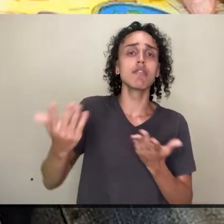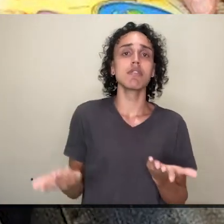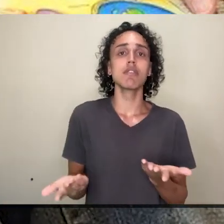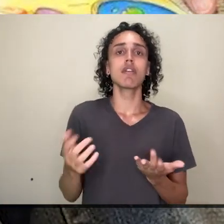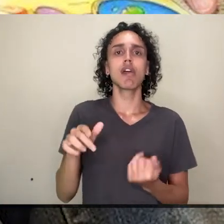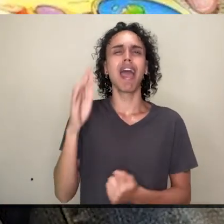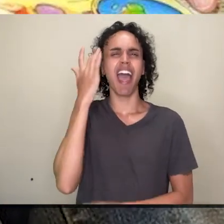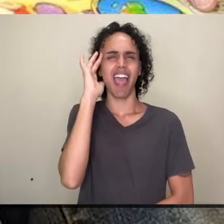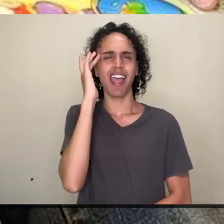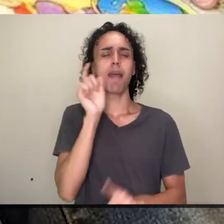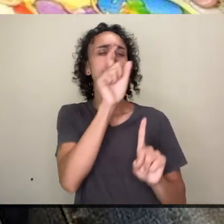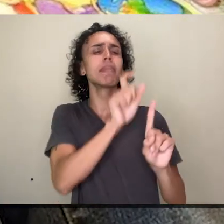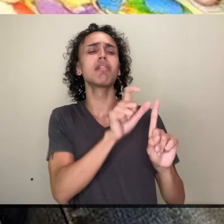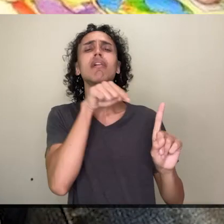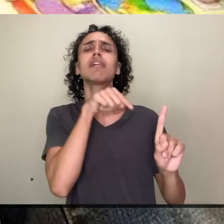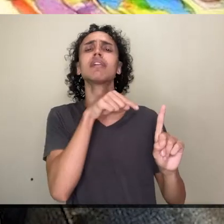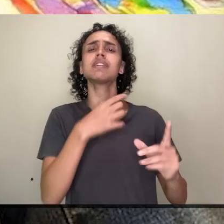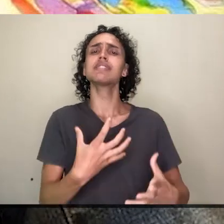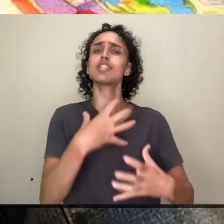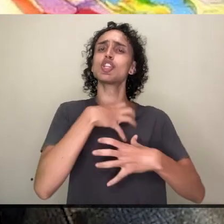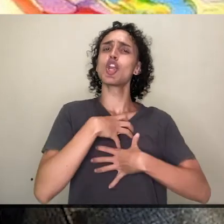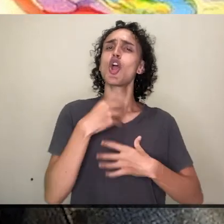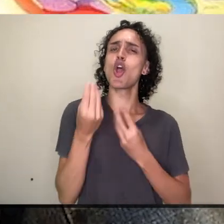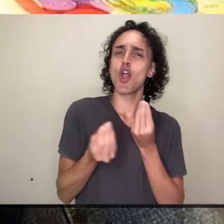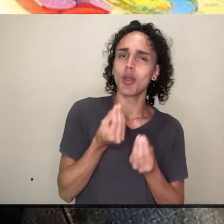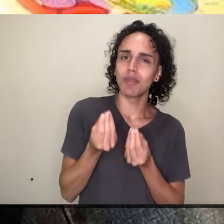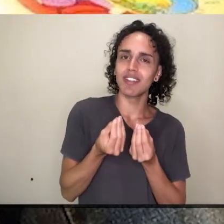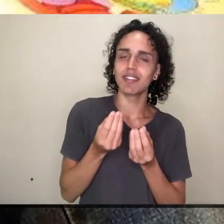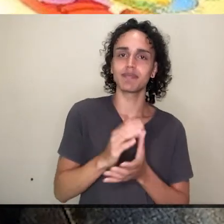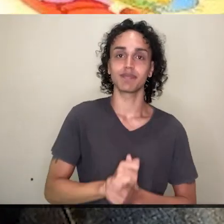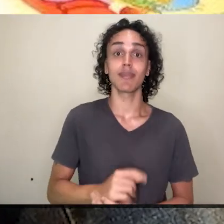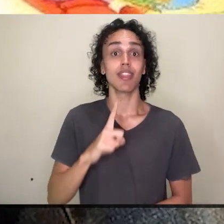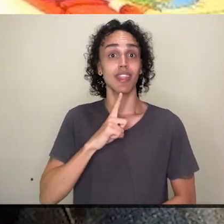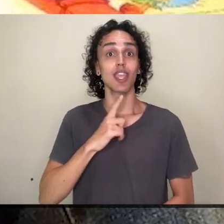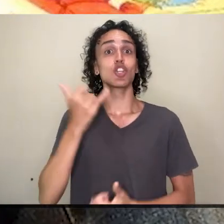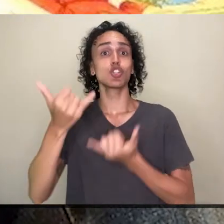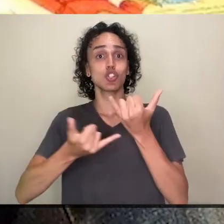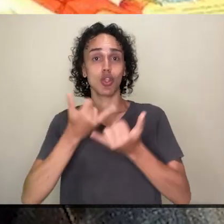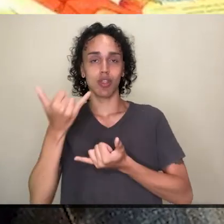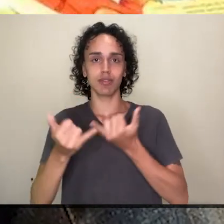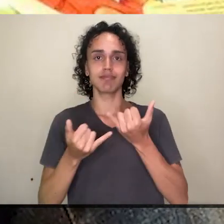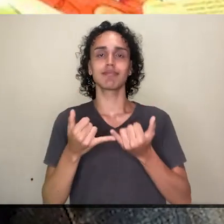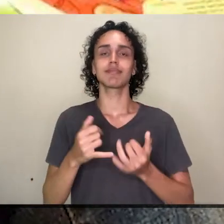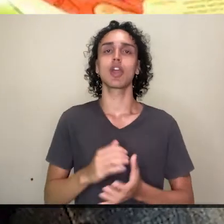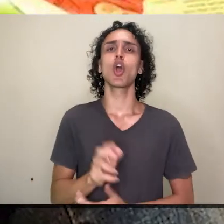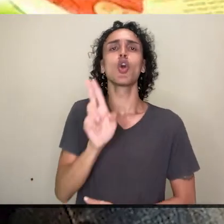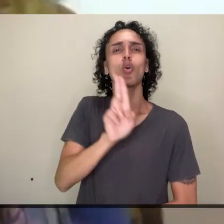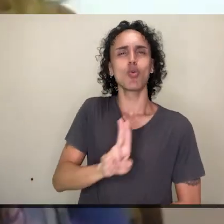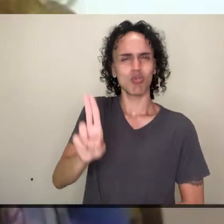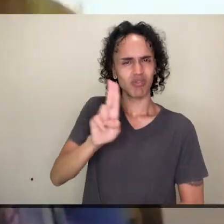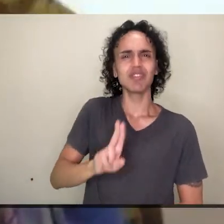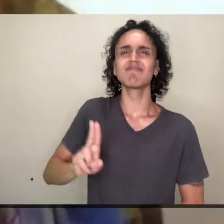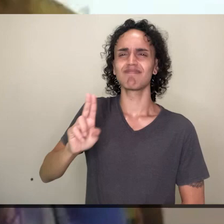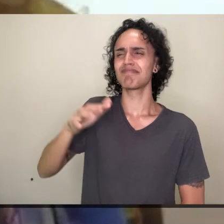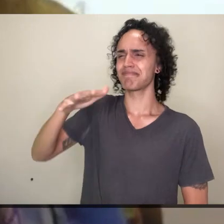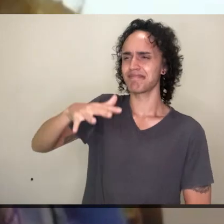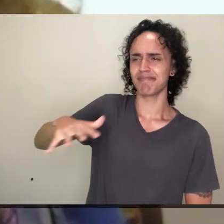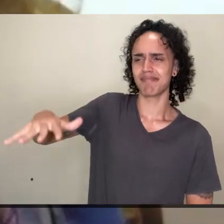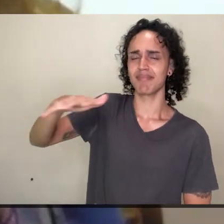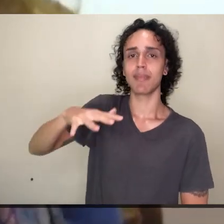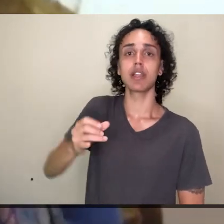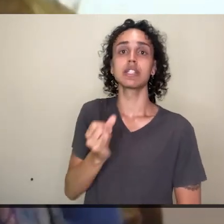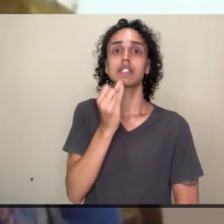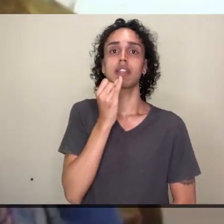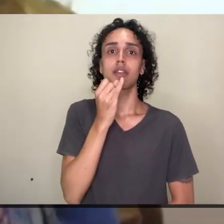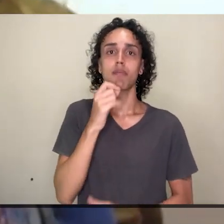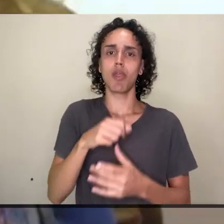acontecer naquela história, e como ela acha que aquele personagem ficou se sentindo naquela situação. Nós temos jogos,